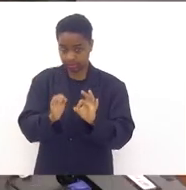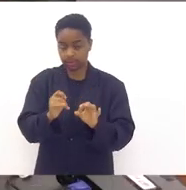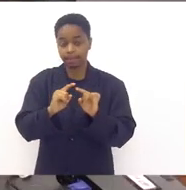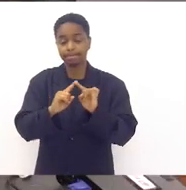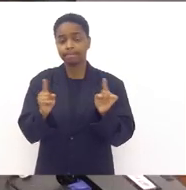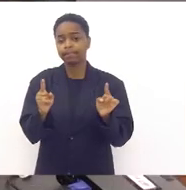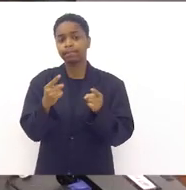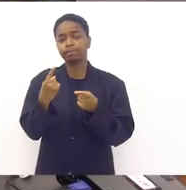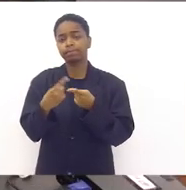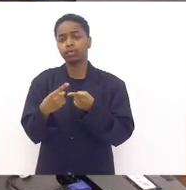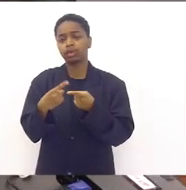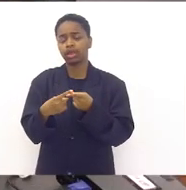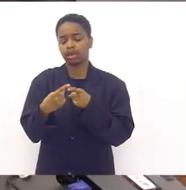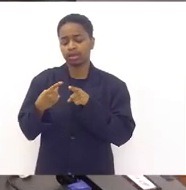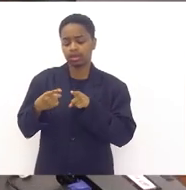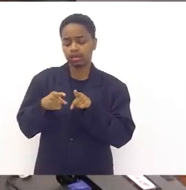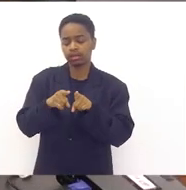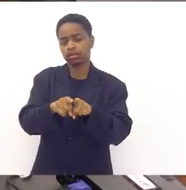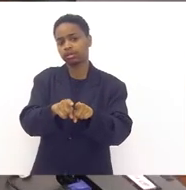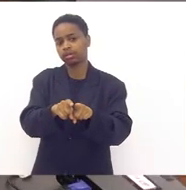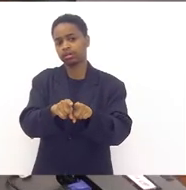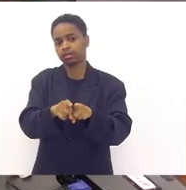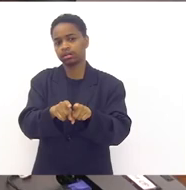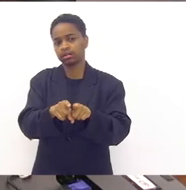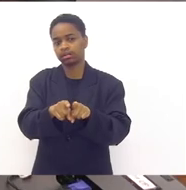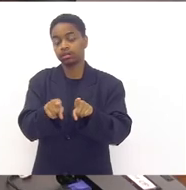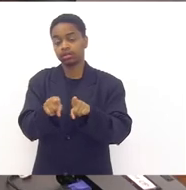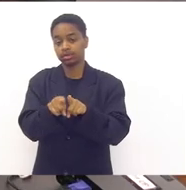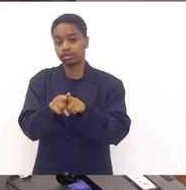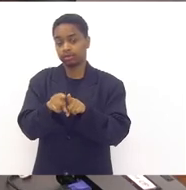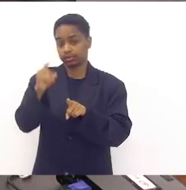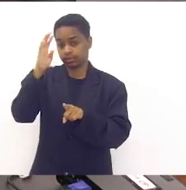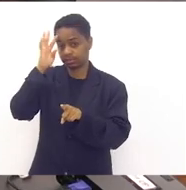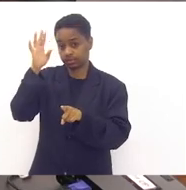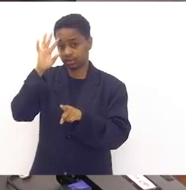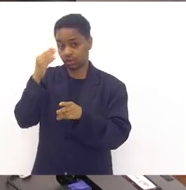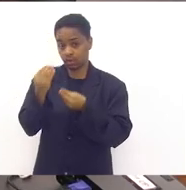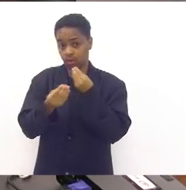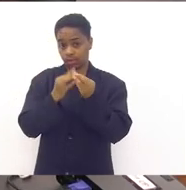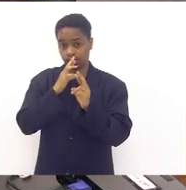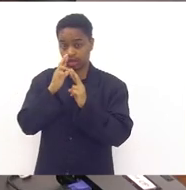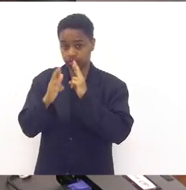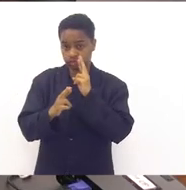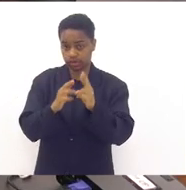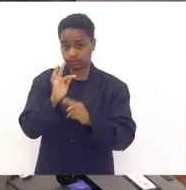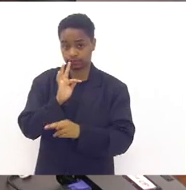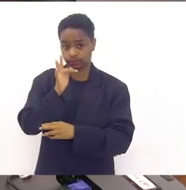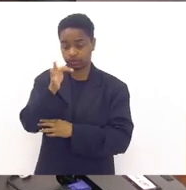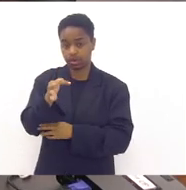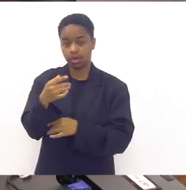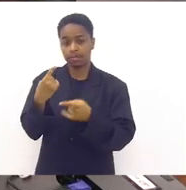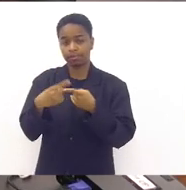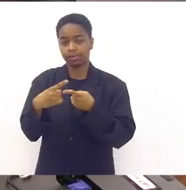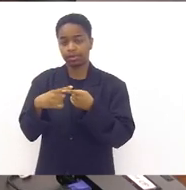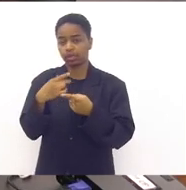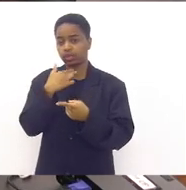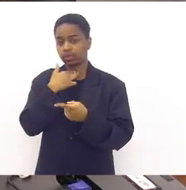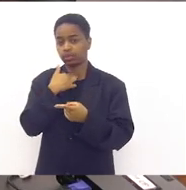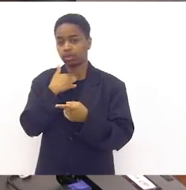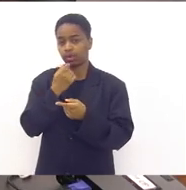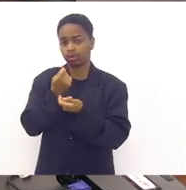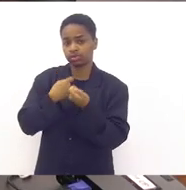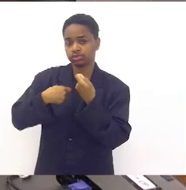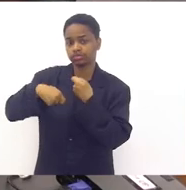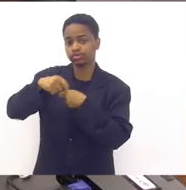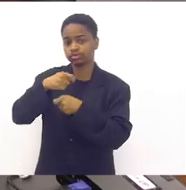que, em paralelo a isso, até na projeção desse resultado futuro, Não se pode estabelecer uma renegociação